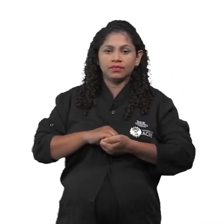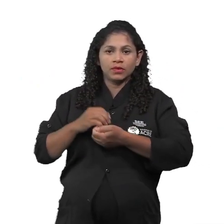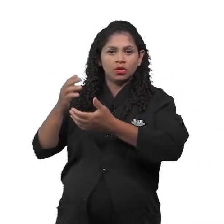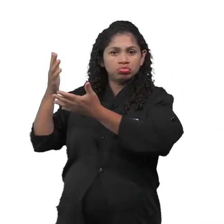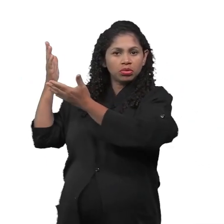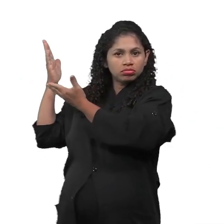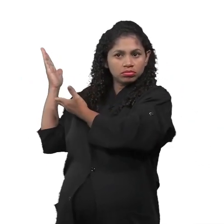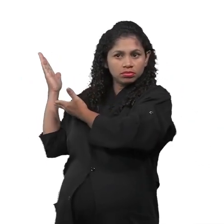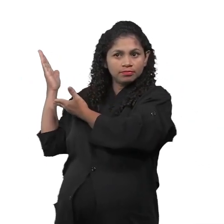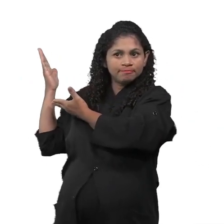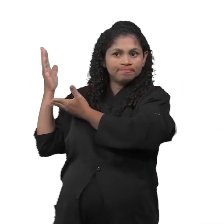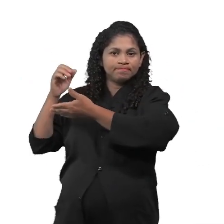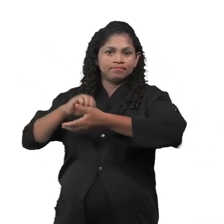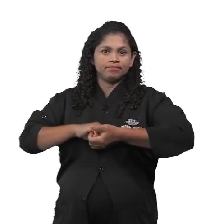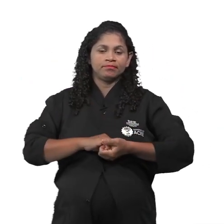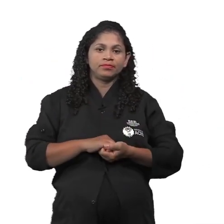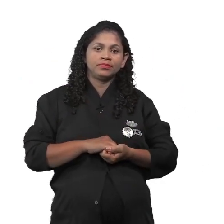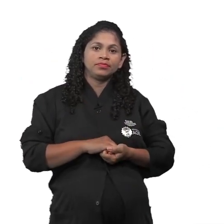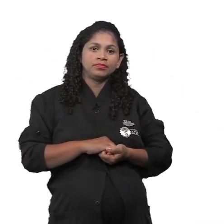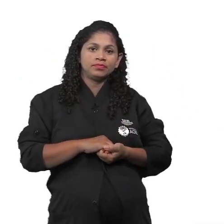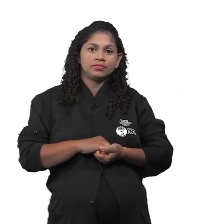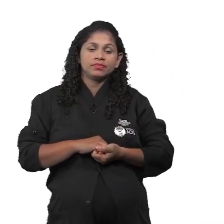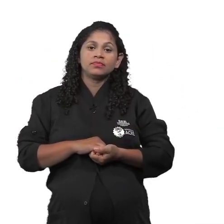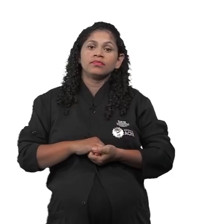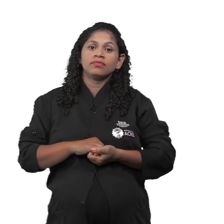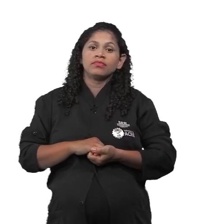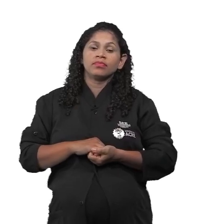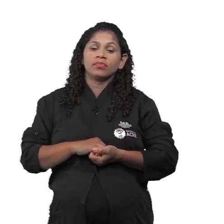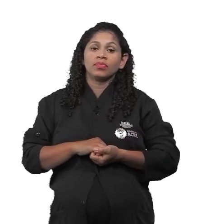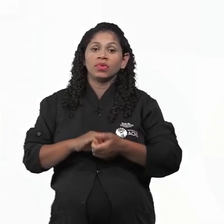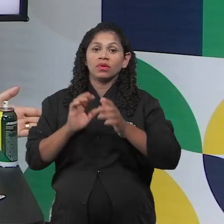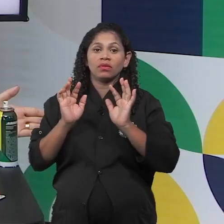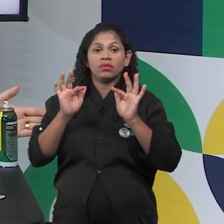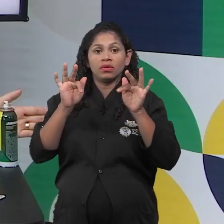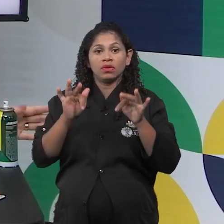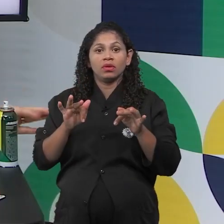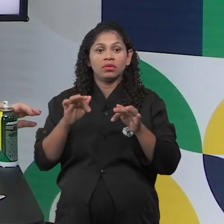metabolismo e a excreção. Então, nós finalizamos aqui